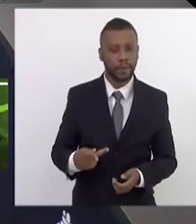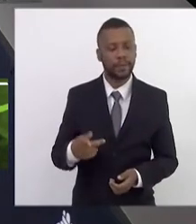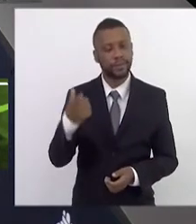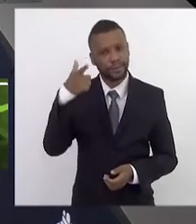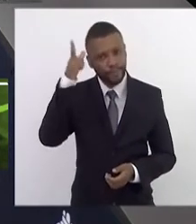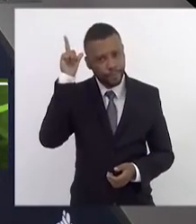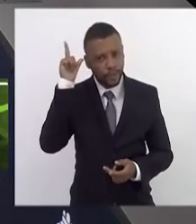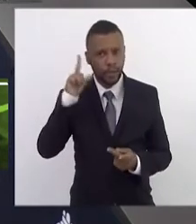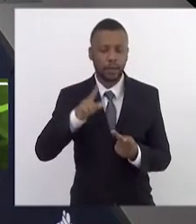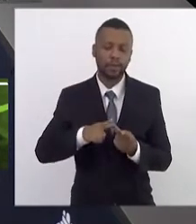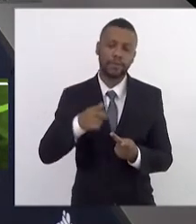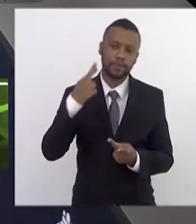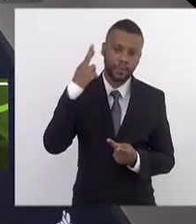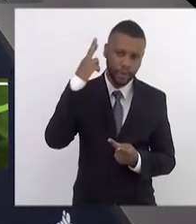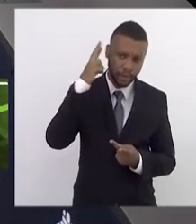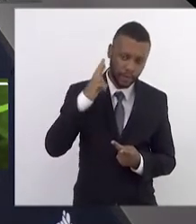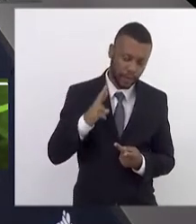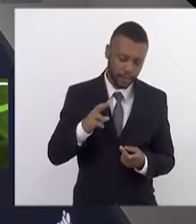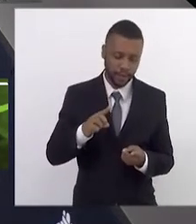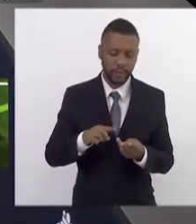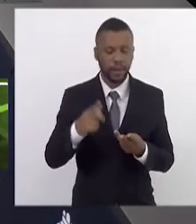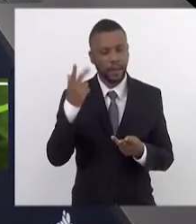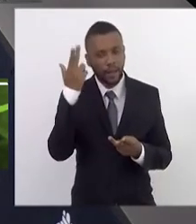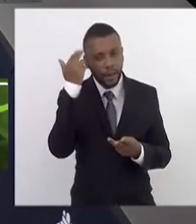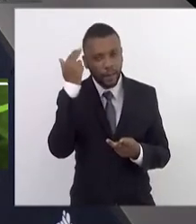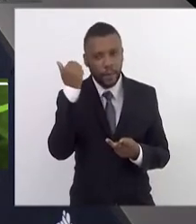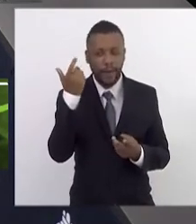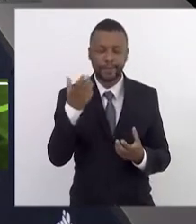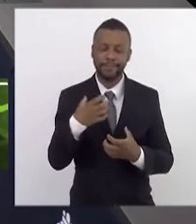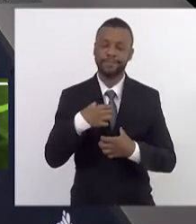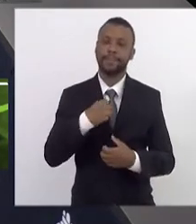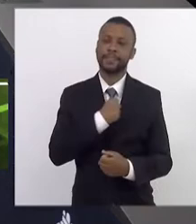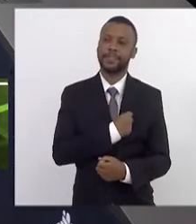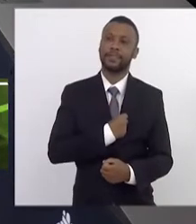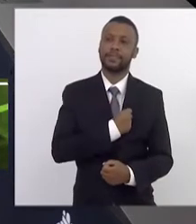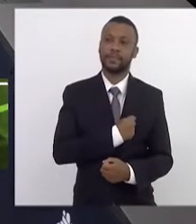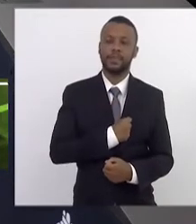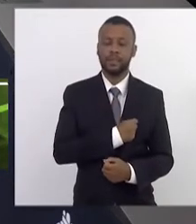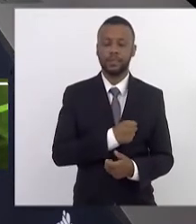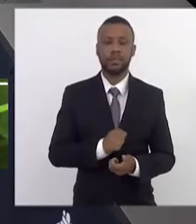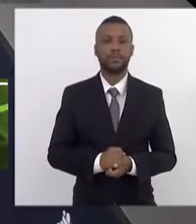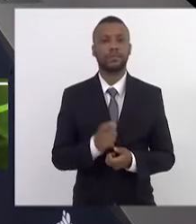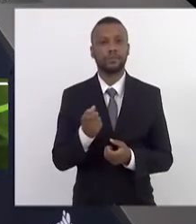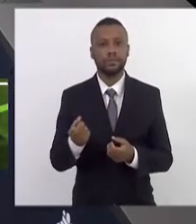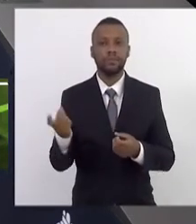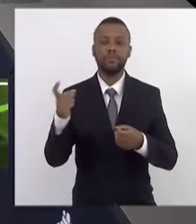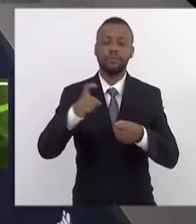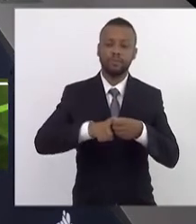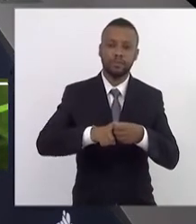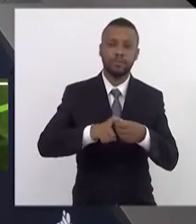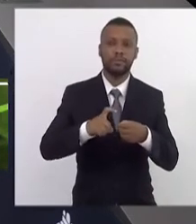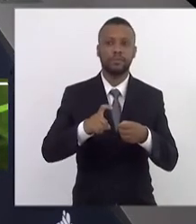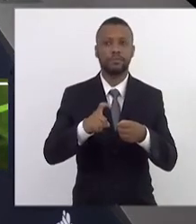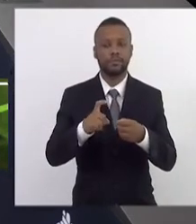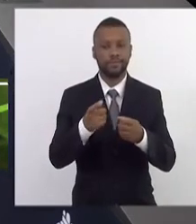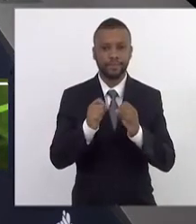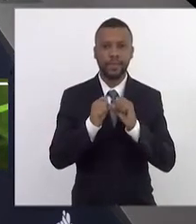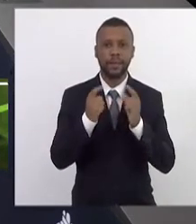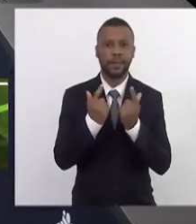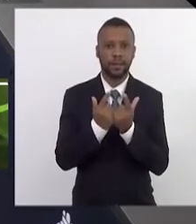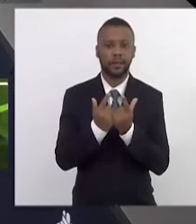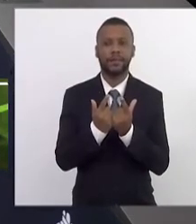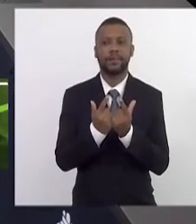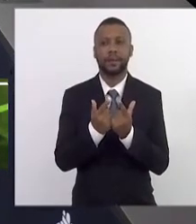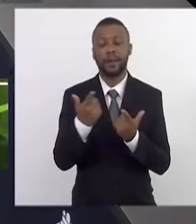Renata, deputado Eliomar. Estava com saudade. Retornei a casa. O senhor desceu